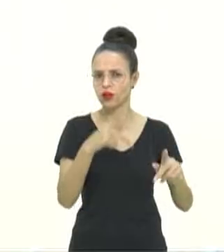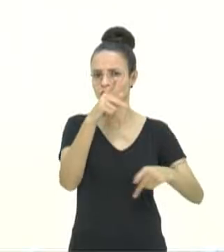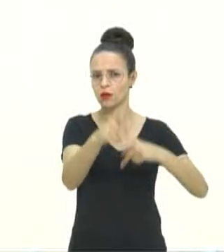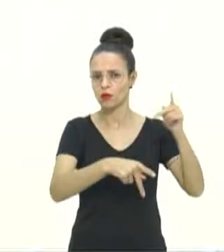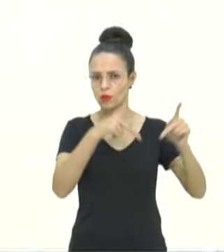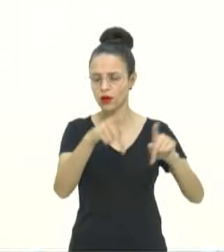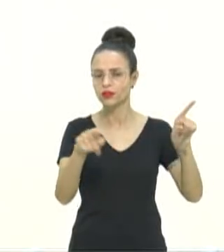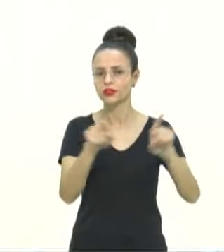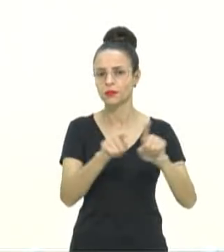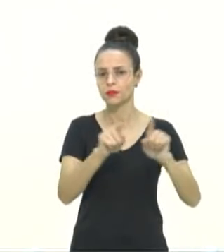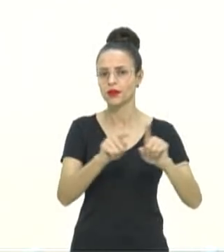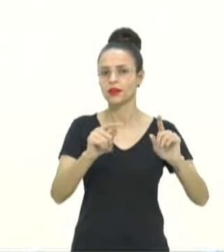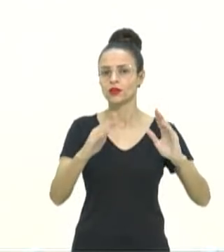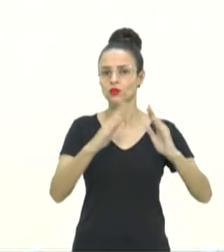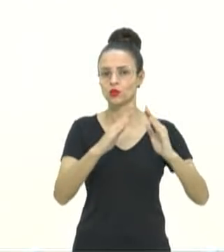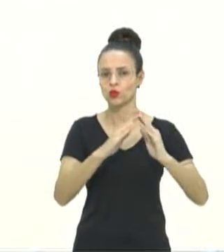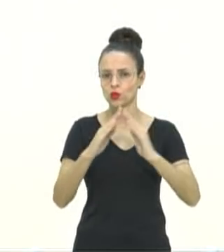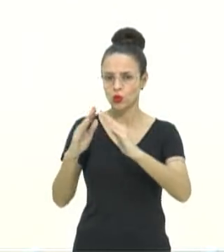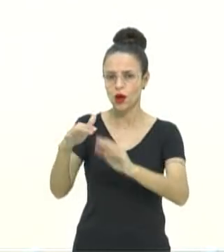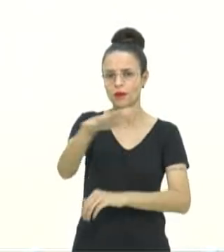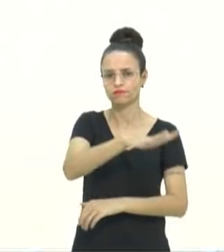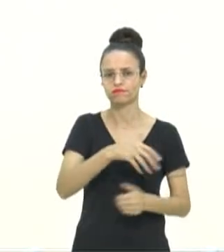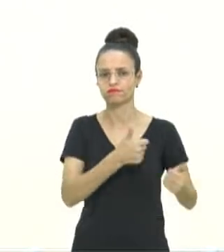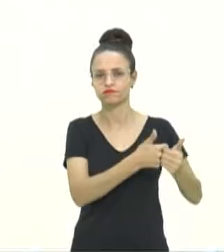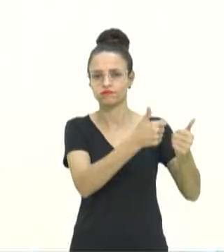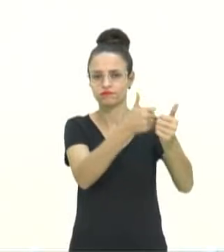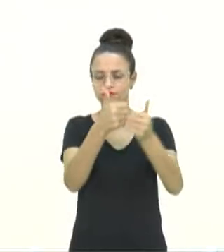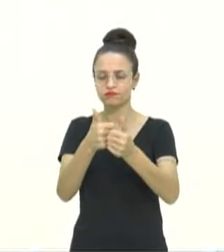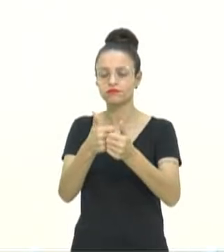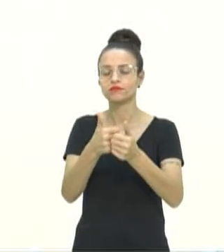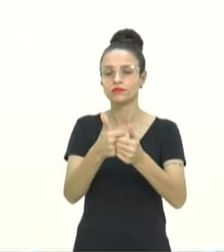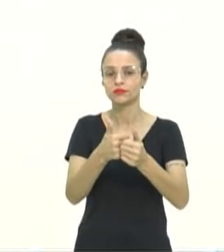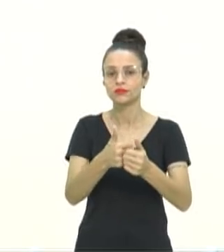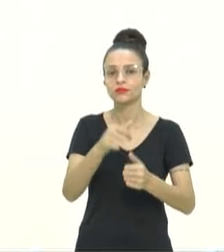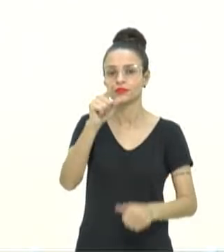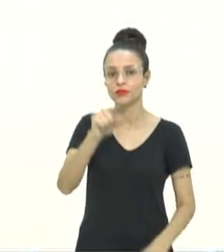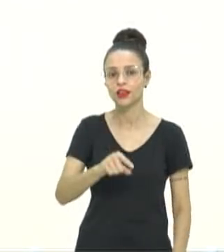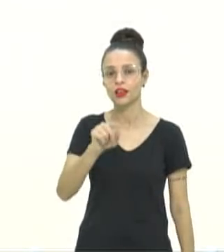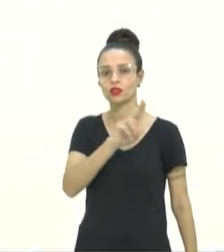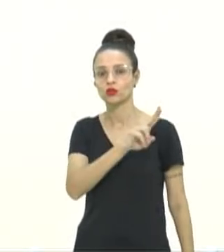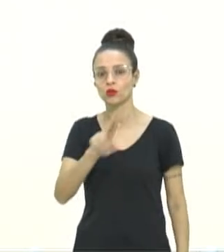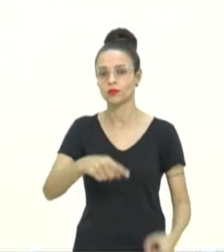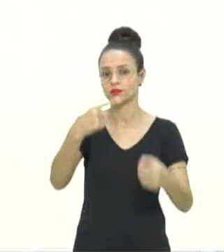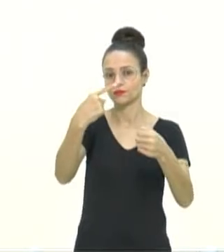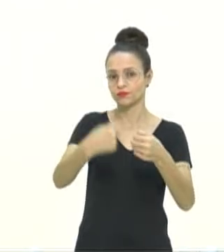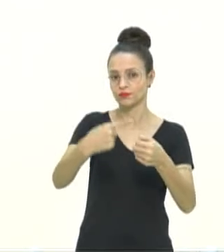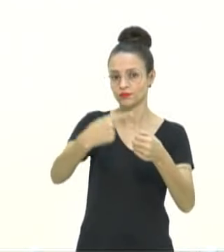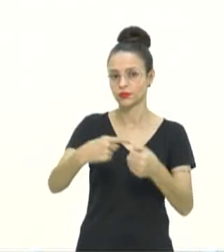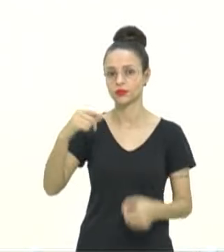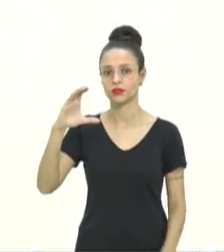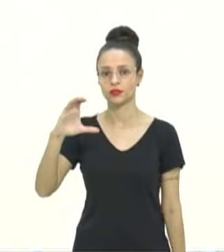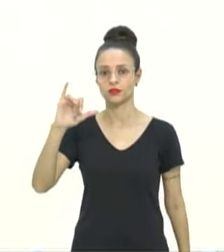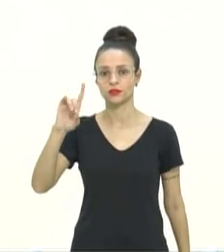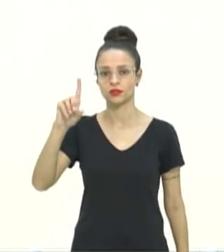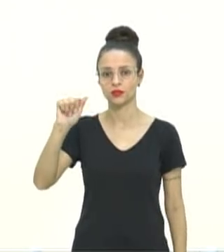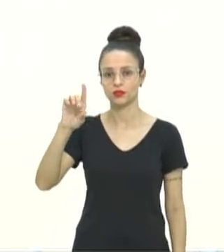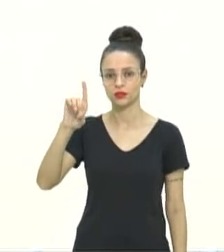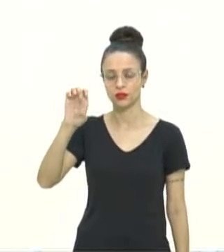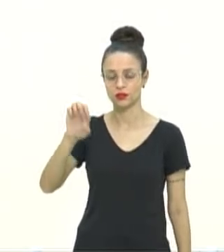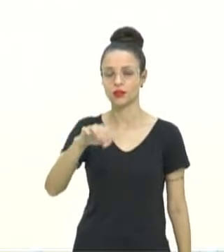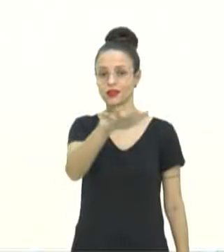de habitações justapostas entre si, o que chamamos de cidade. Então,